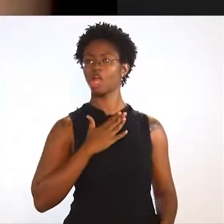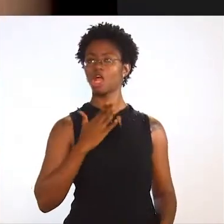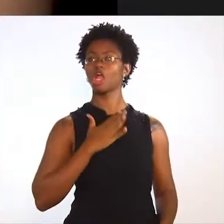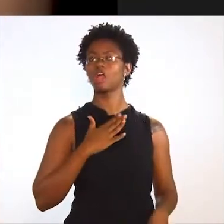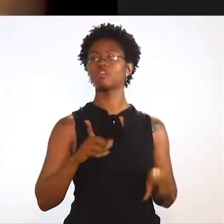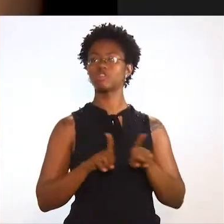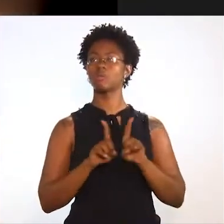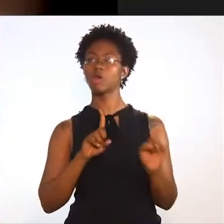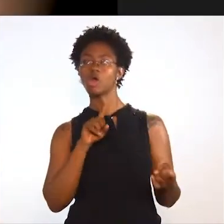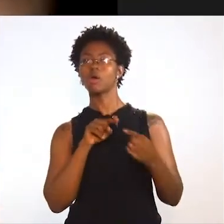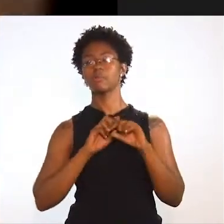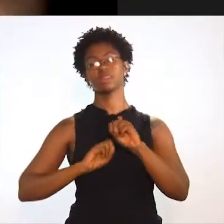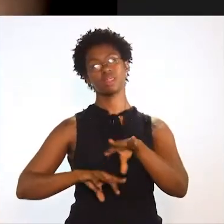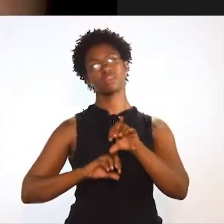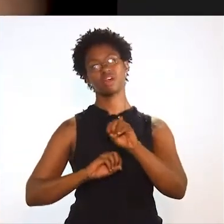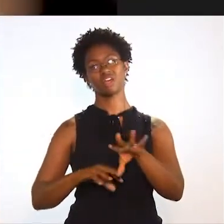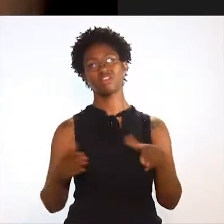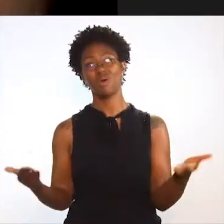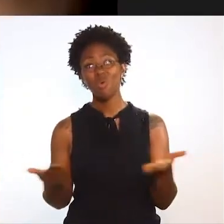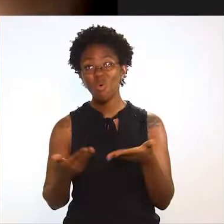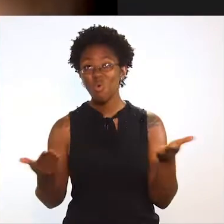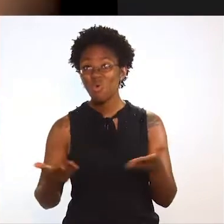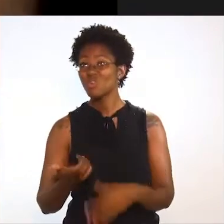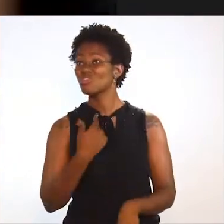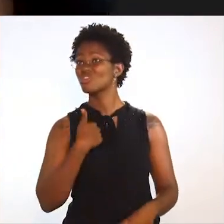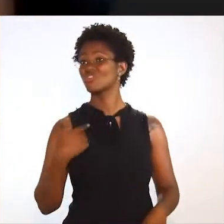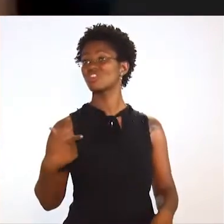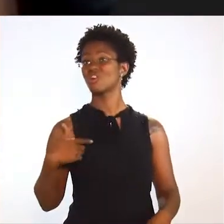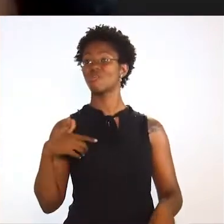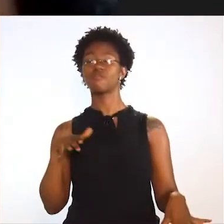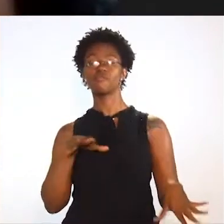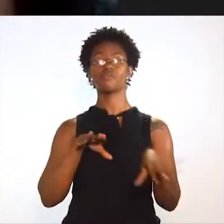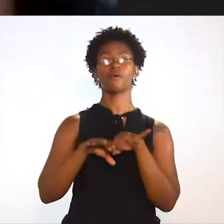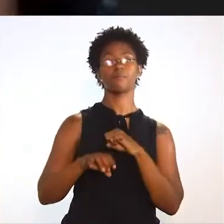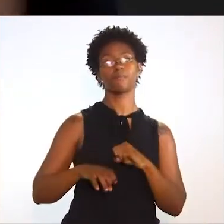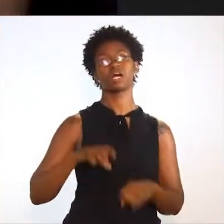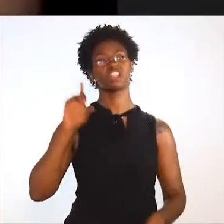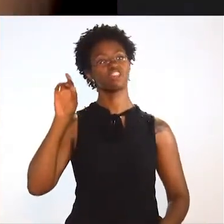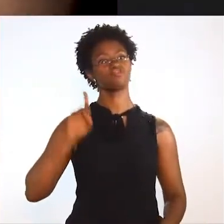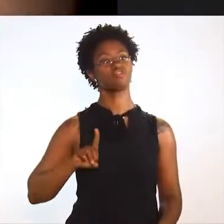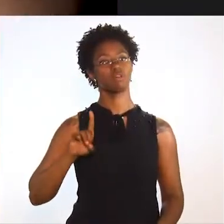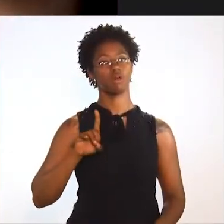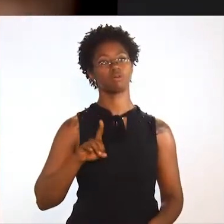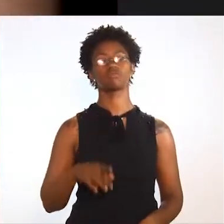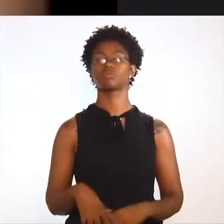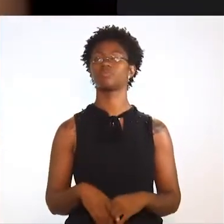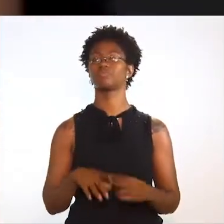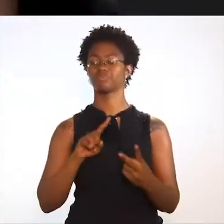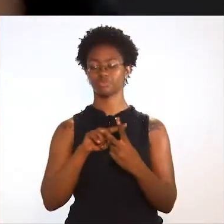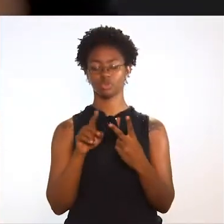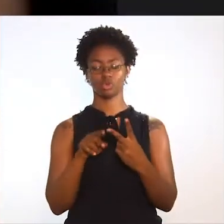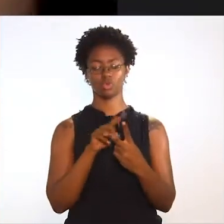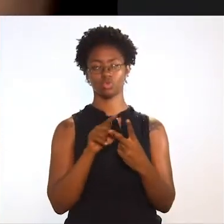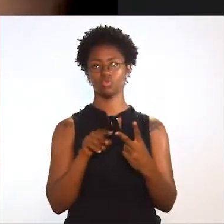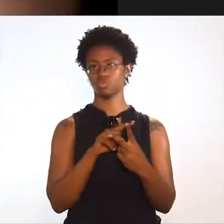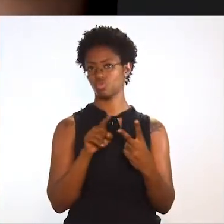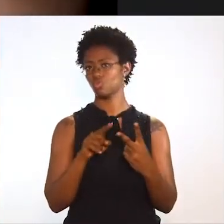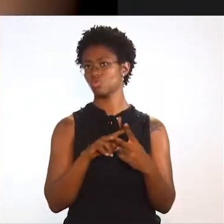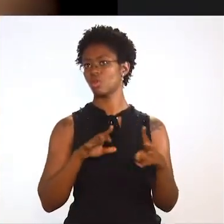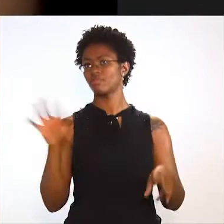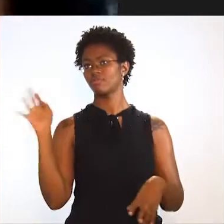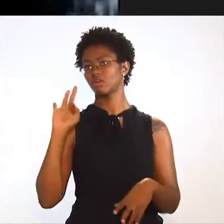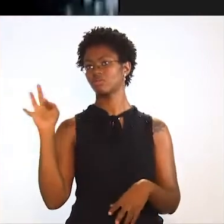fruto da educação. Hoje eu sou uma bacharel em Direito, tenho 2 licenciaturas, uma